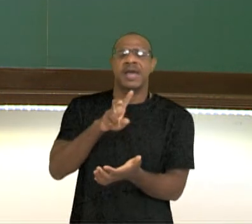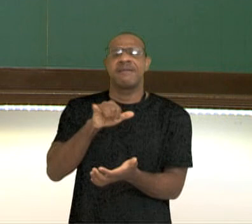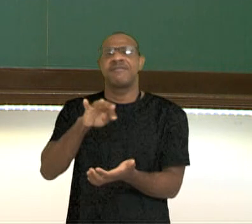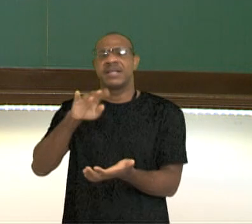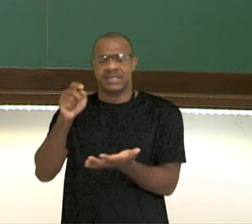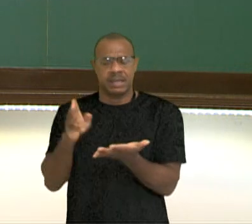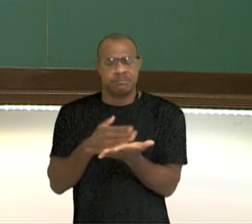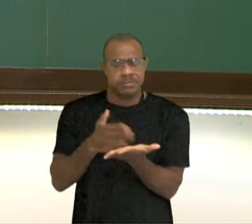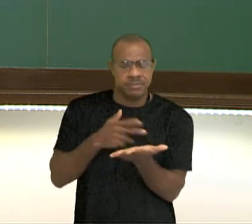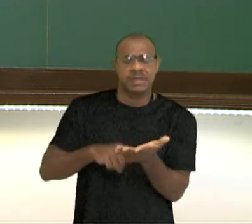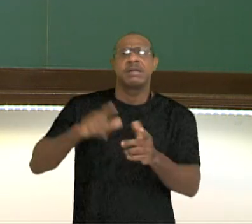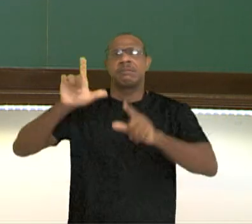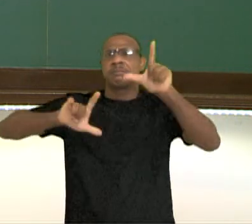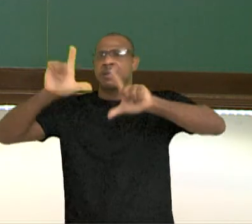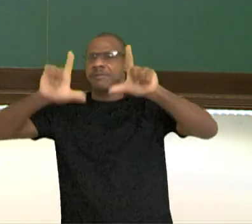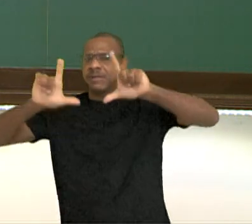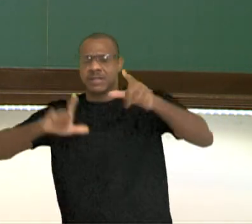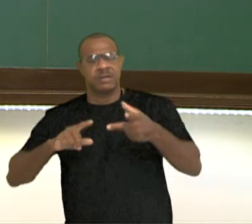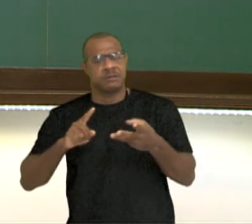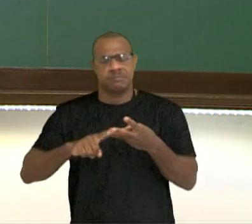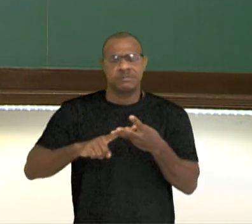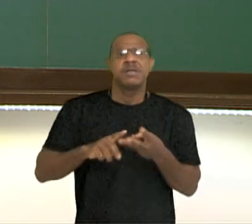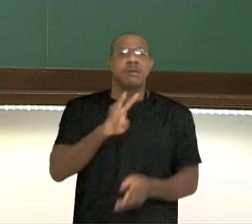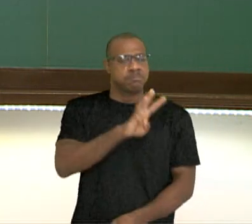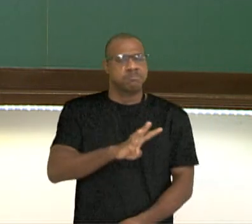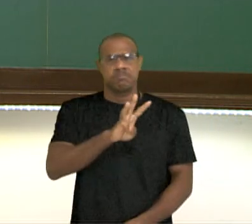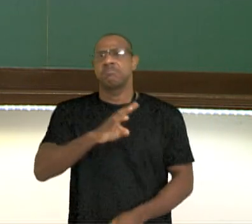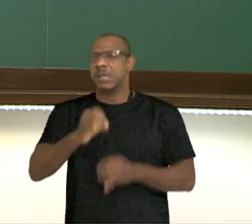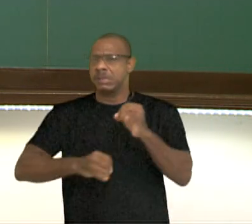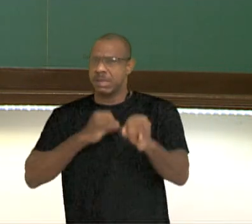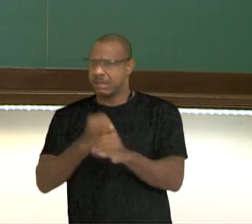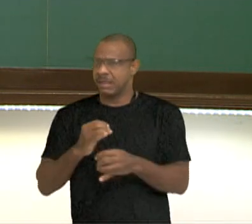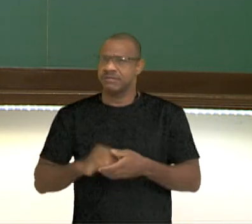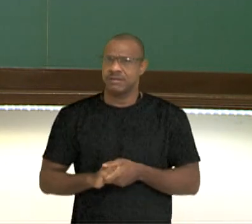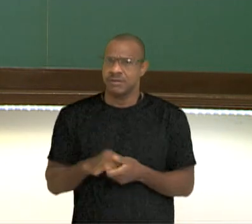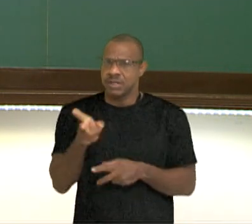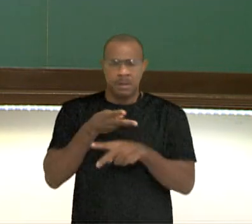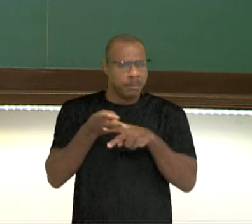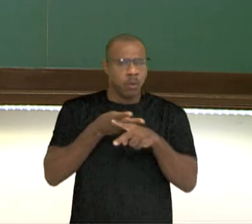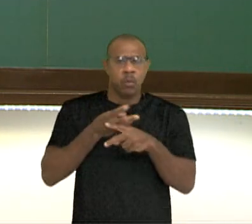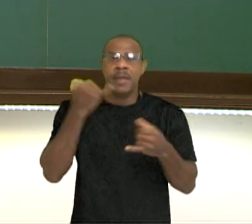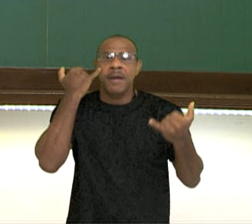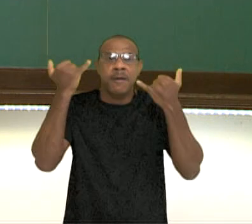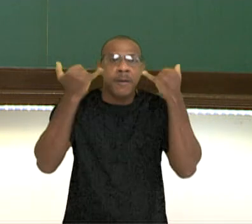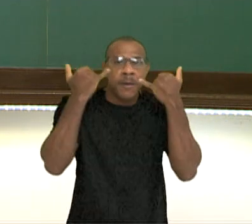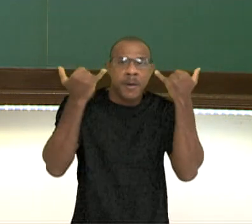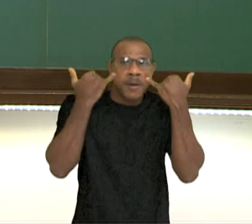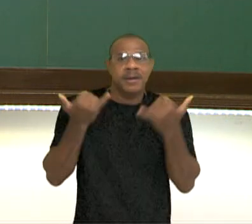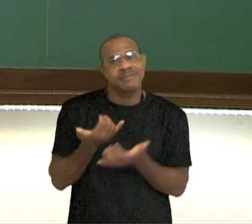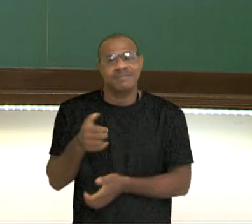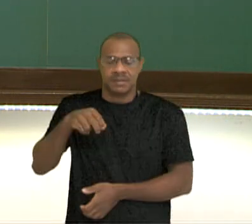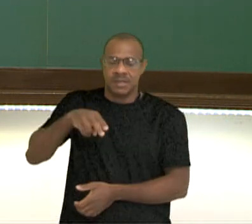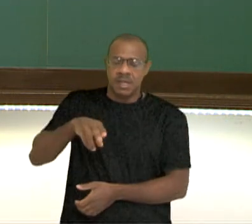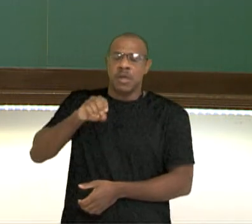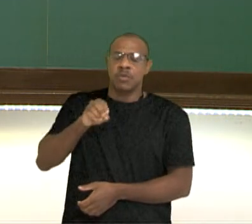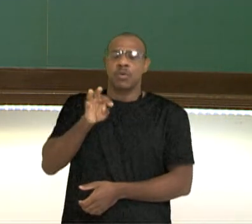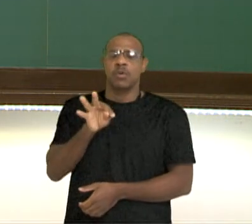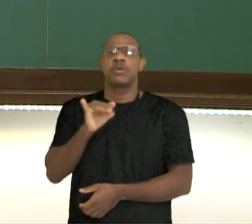em telejornais, na internet. Você informa-se através de qual